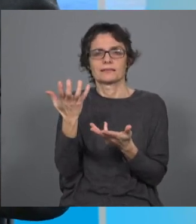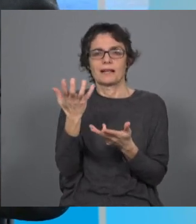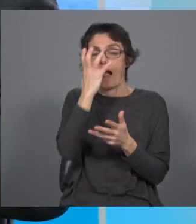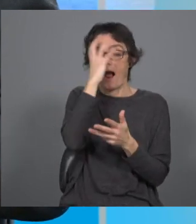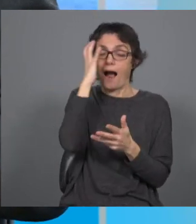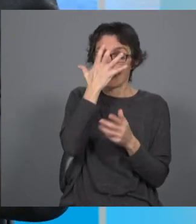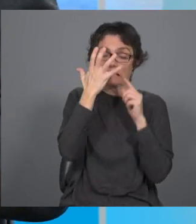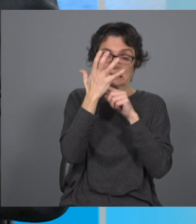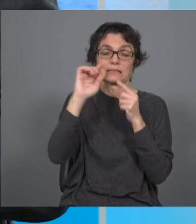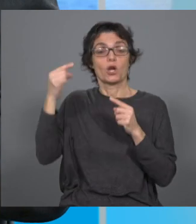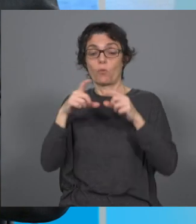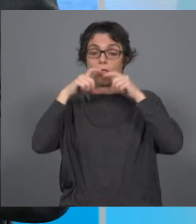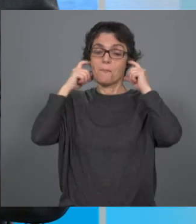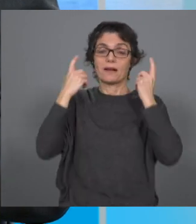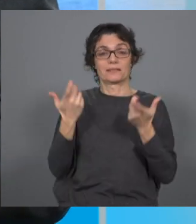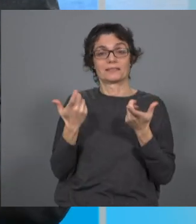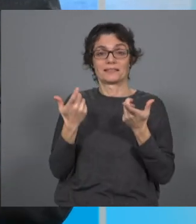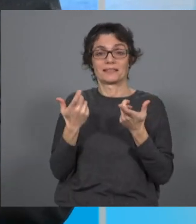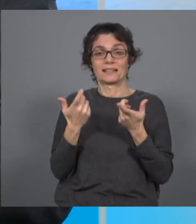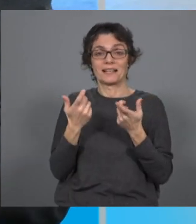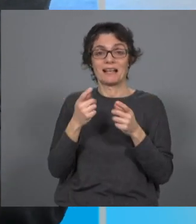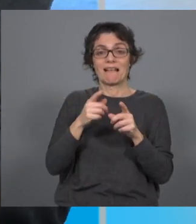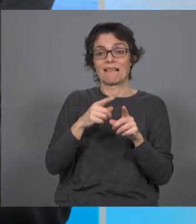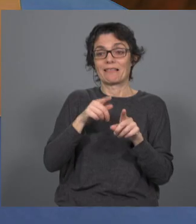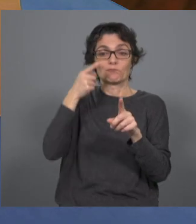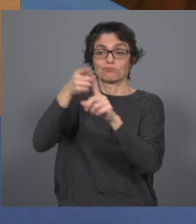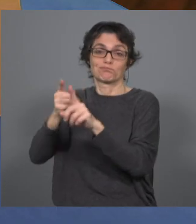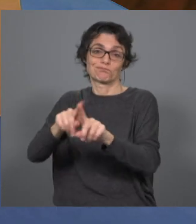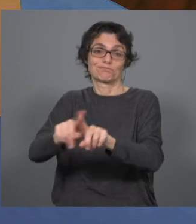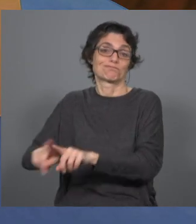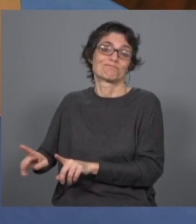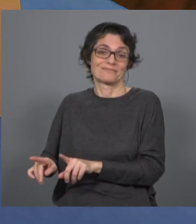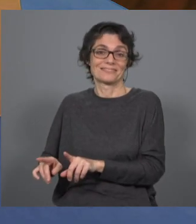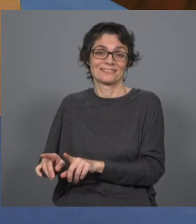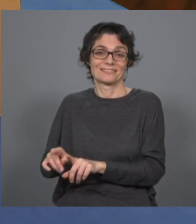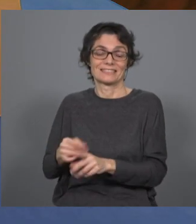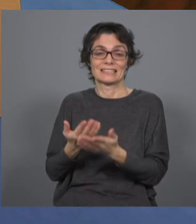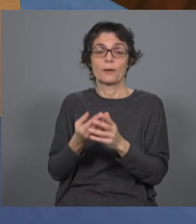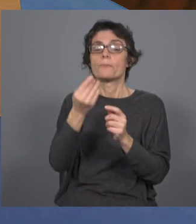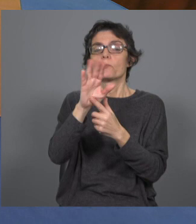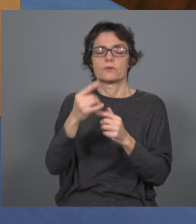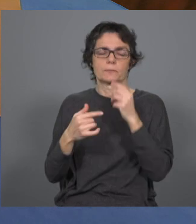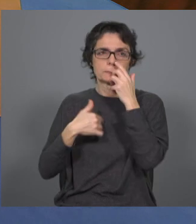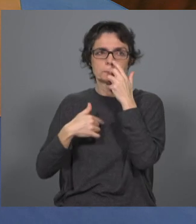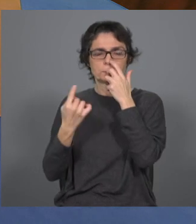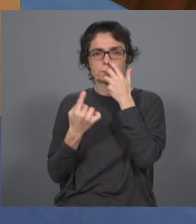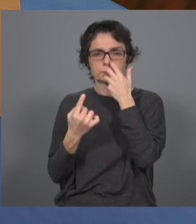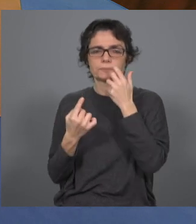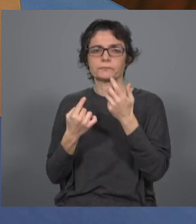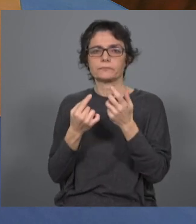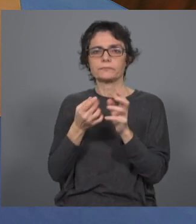vezes. A verdade é perturbadora. Eu dou um exemplo. Os nossos irmãos muçulmanos, é um exemplo, uma comparação imperfeita,